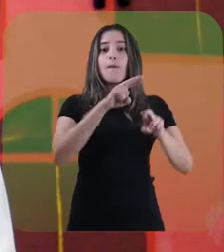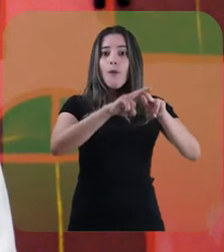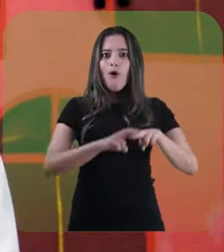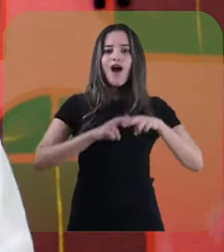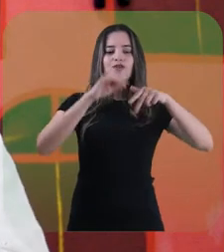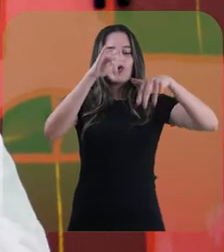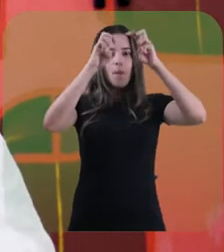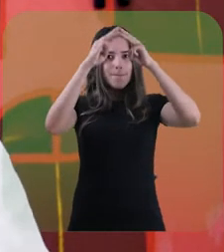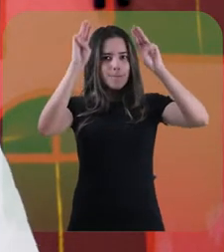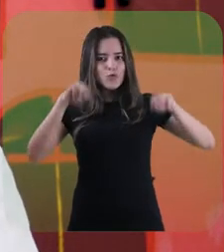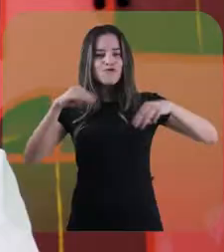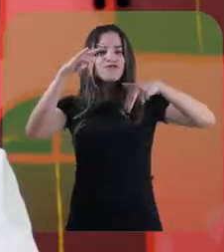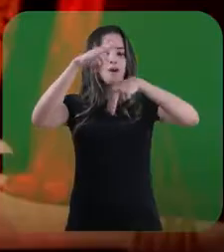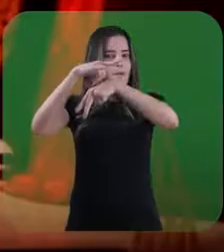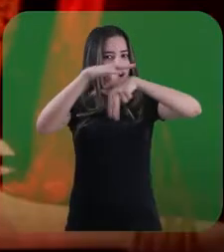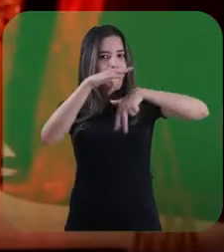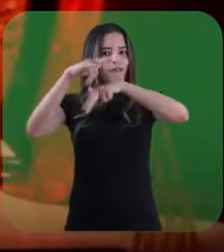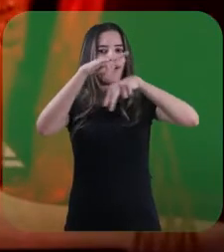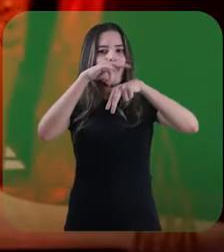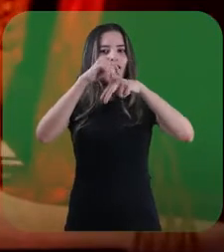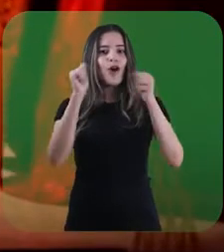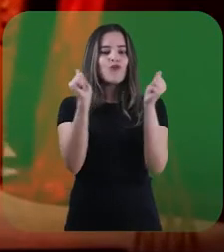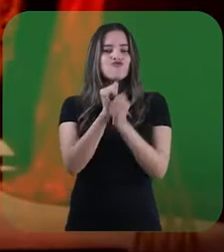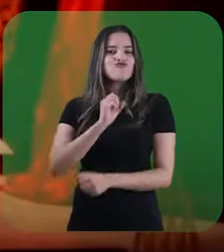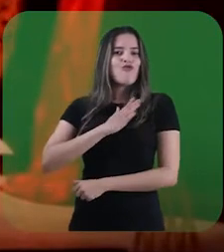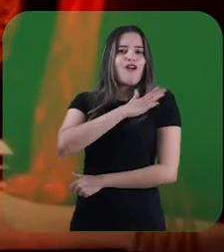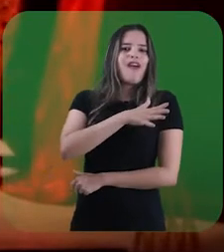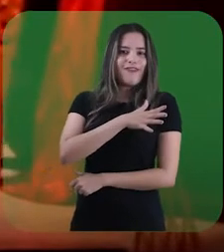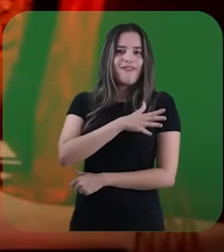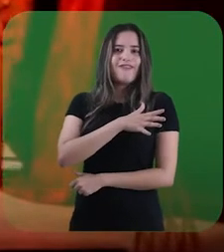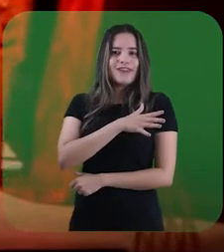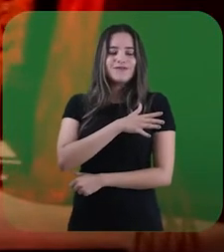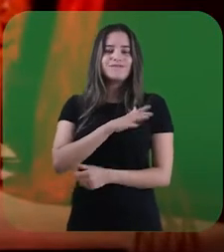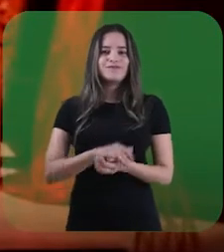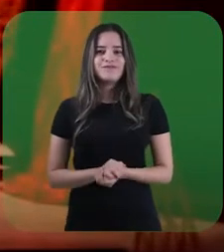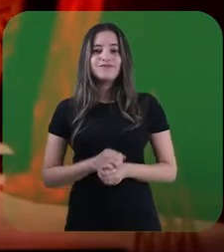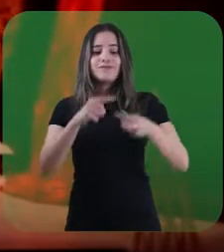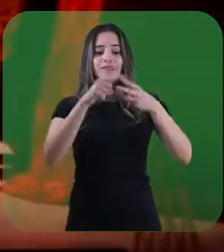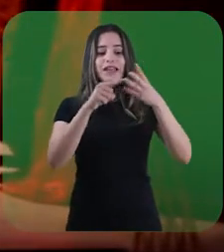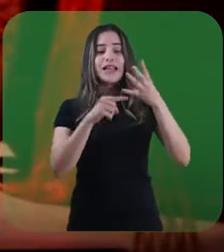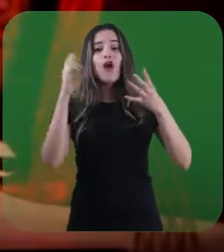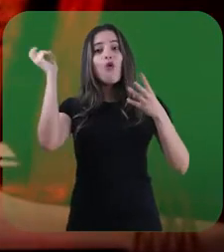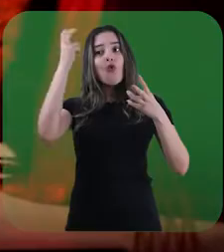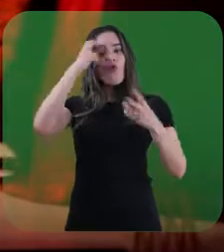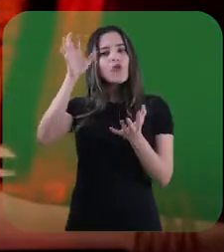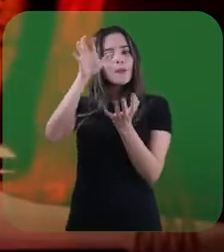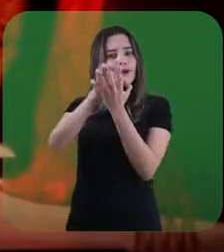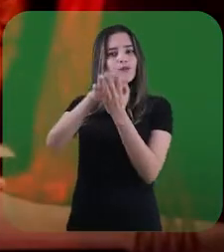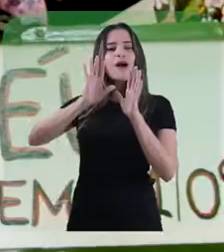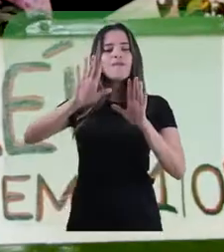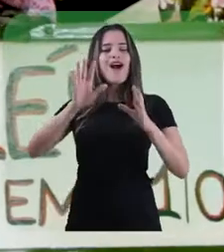nf-e Museu do Mamulengo aí partiu literatura vamos lengo aí Maracatu rural tem o pa o